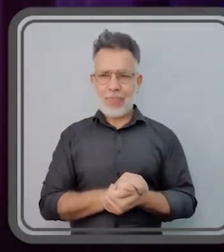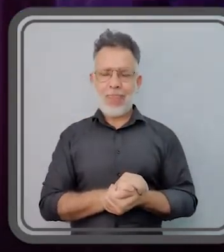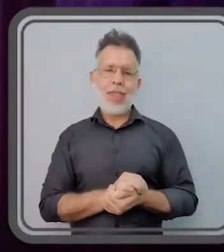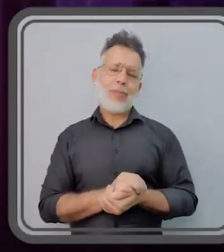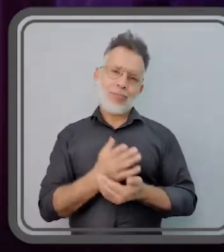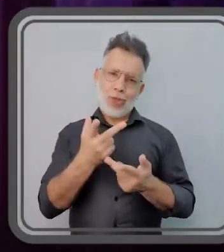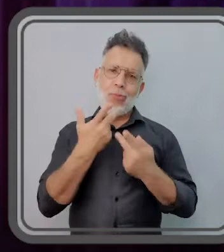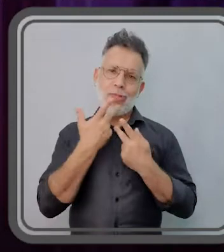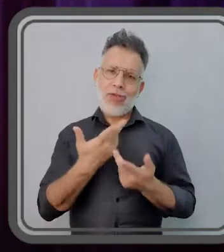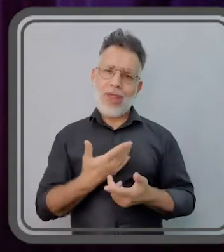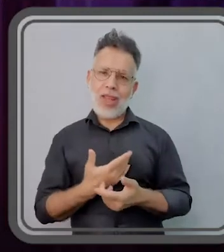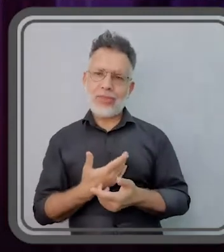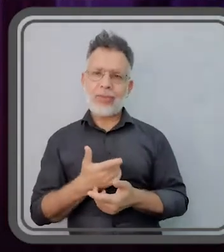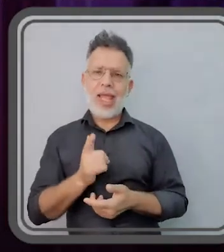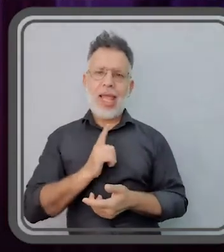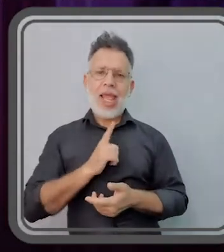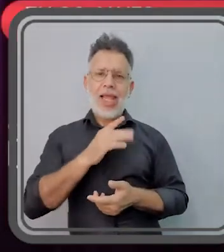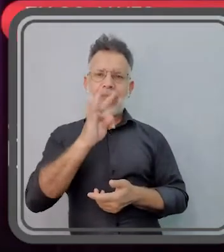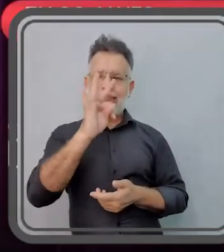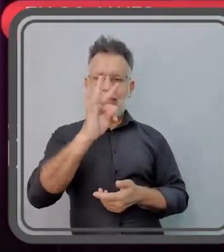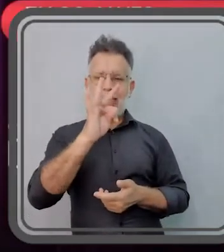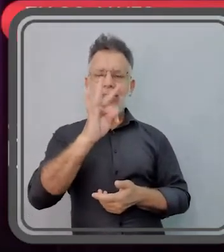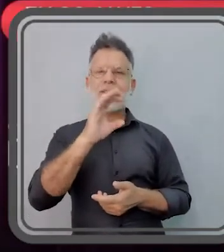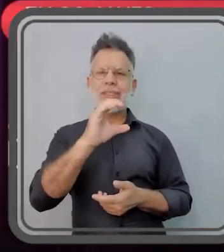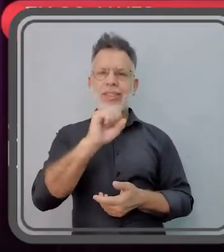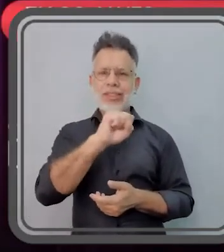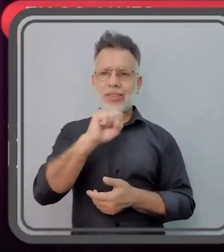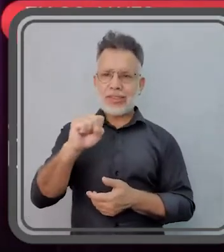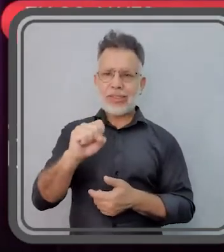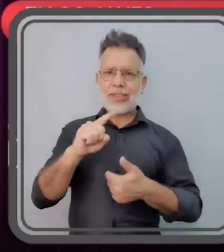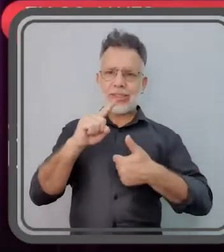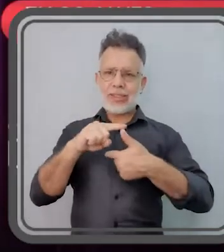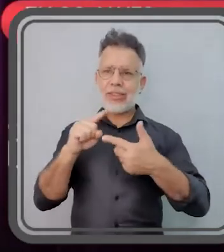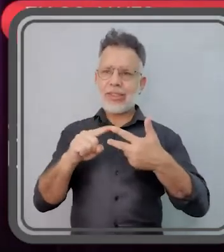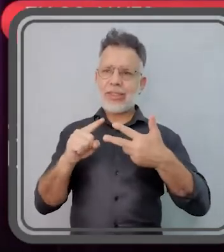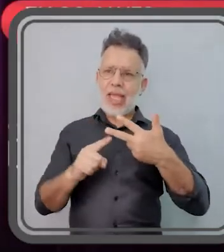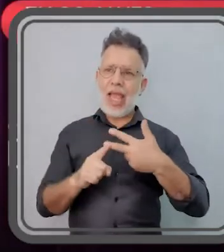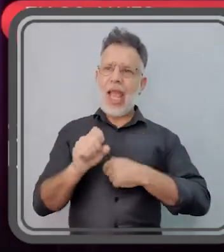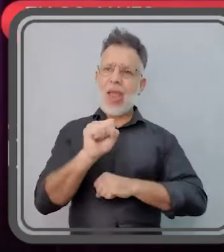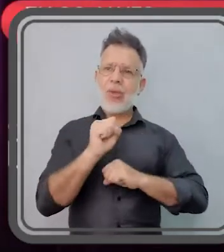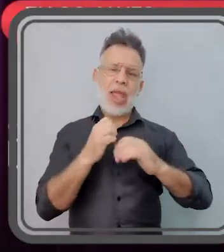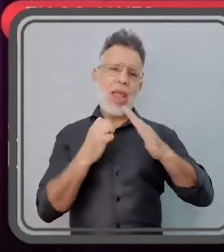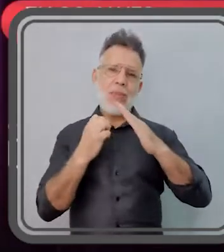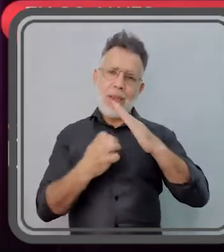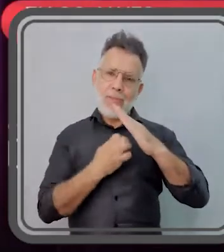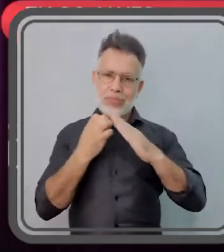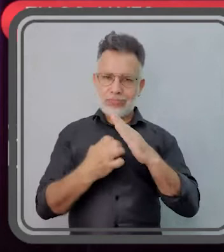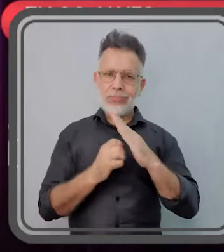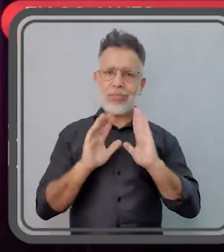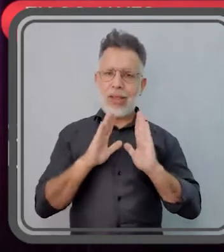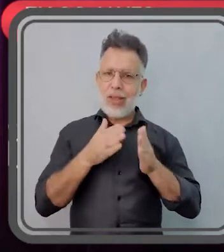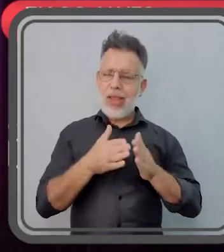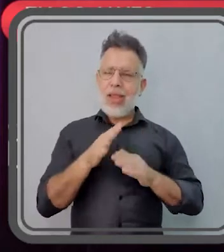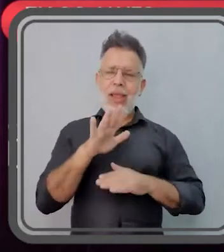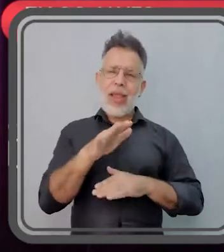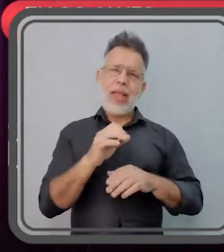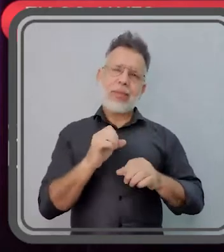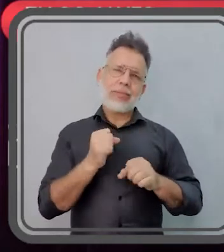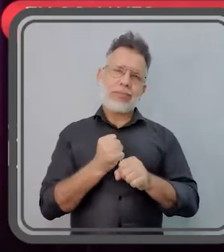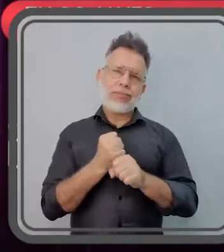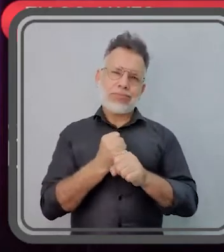Como você falou, não? TCS, Tata Consultancy Services, não? É uma das